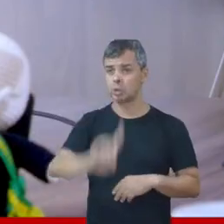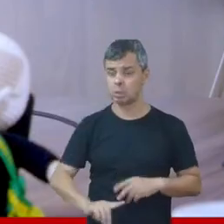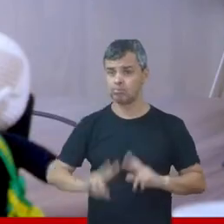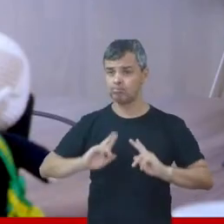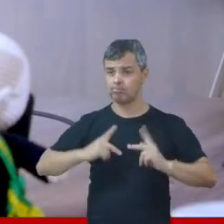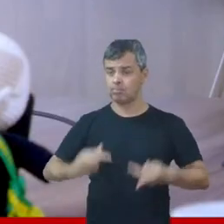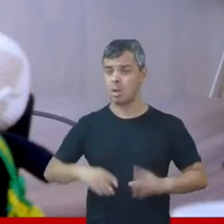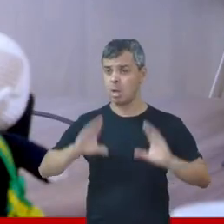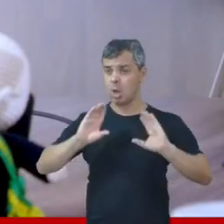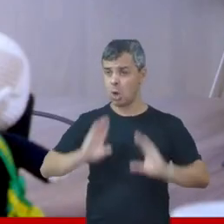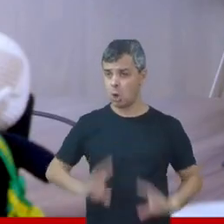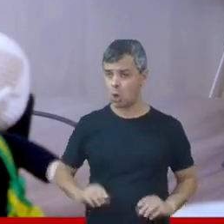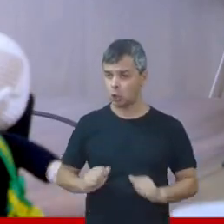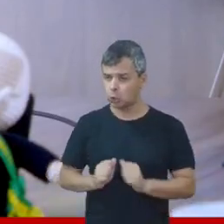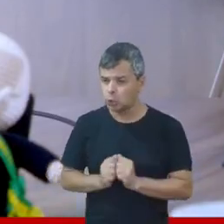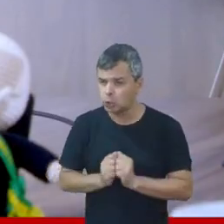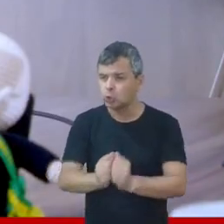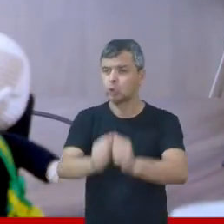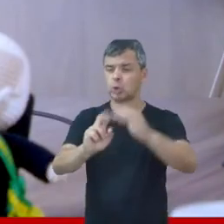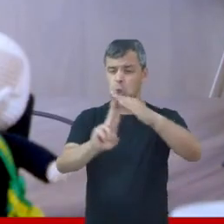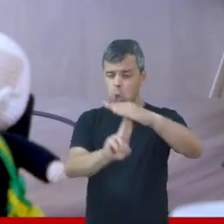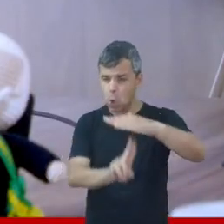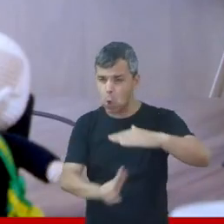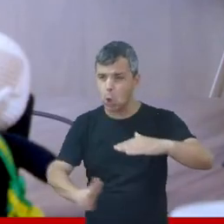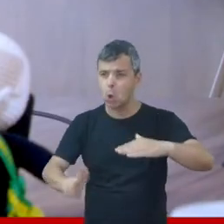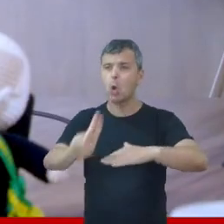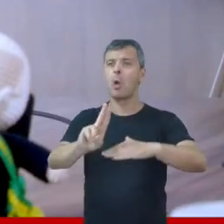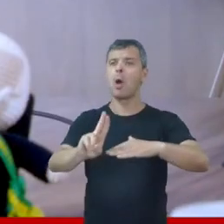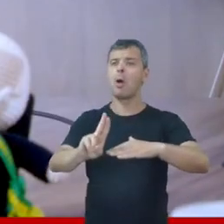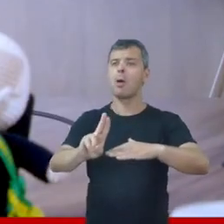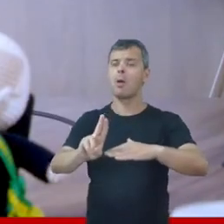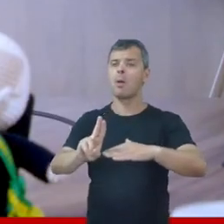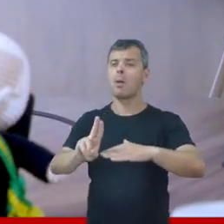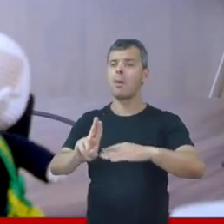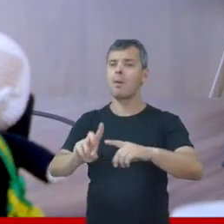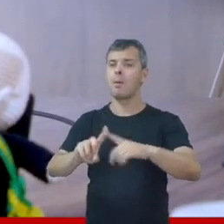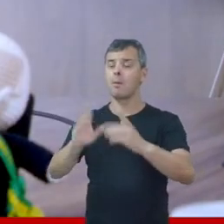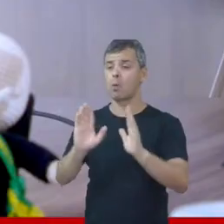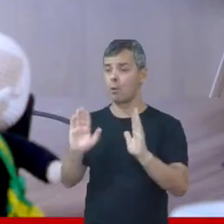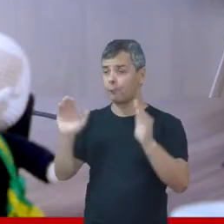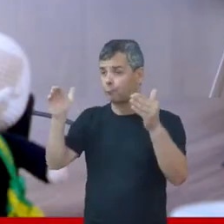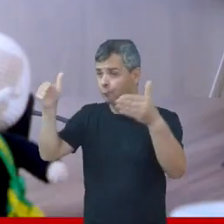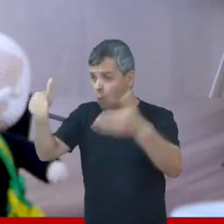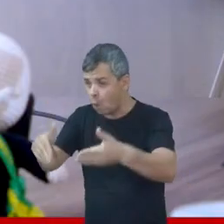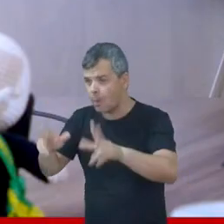tem promovido, em parceria com várias universidades, cursos voltados para esse tema.